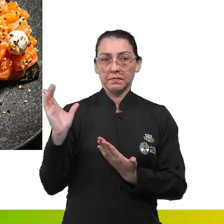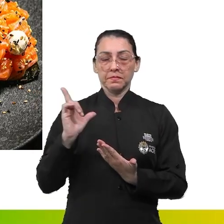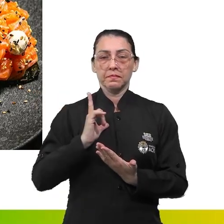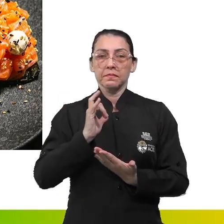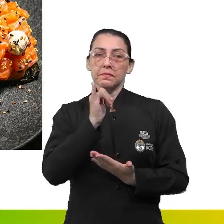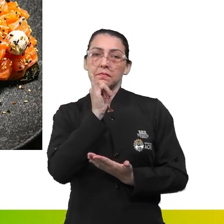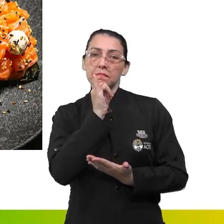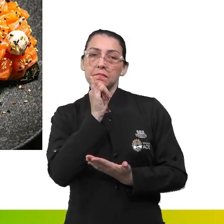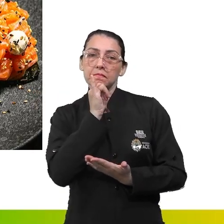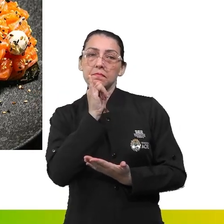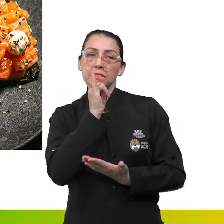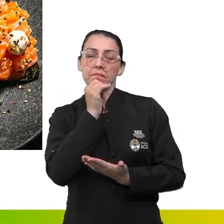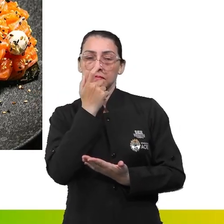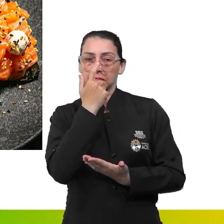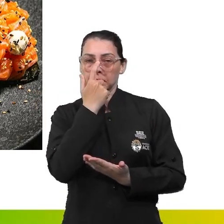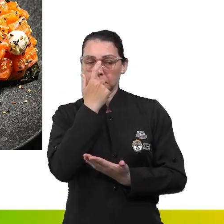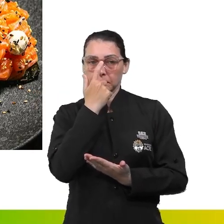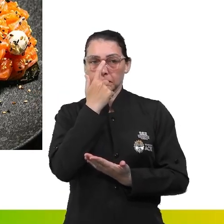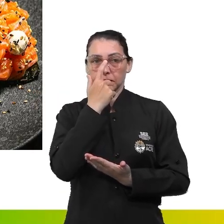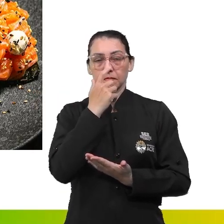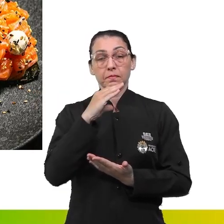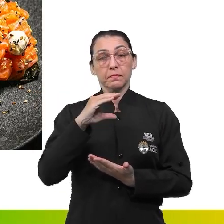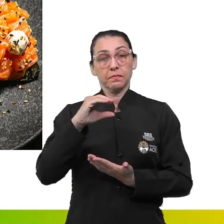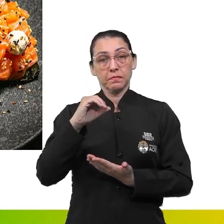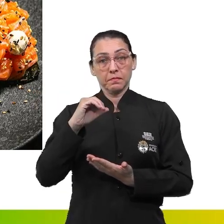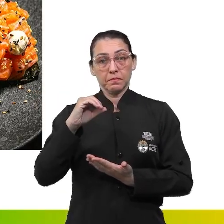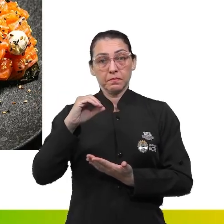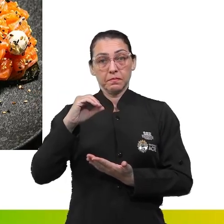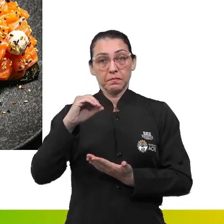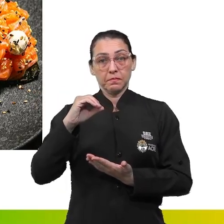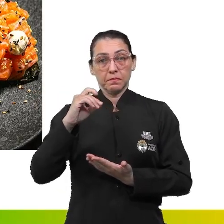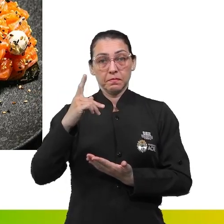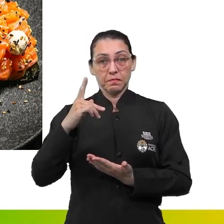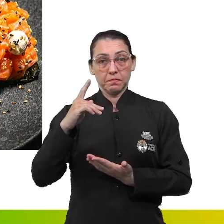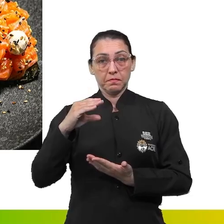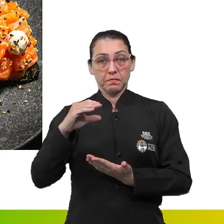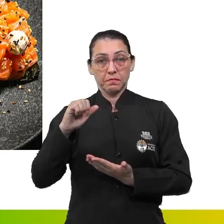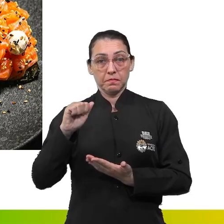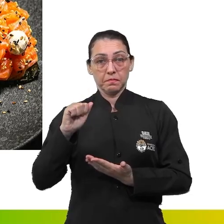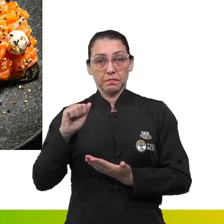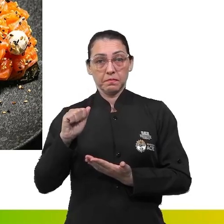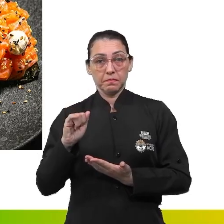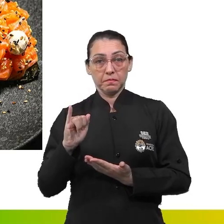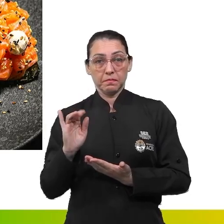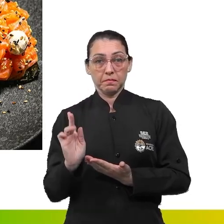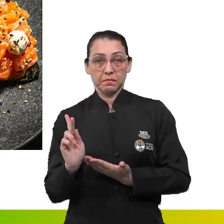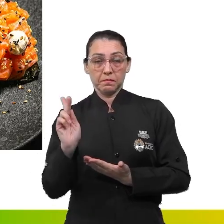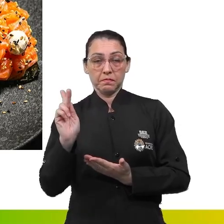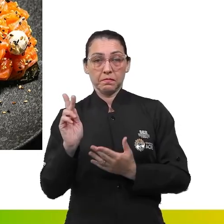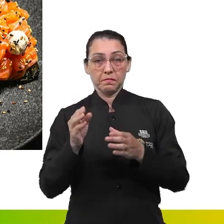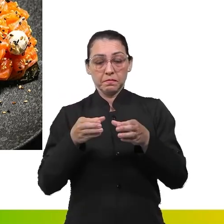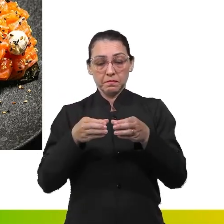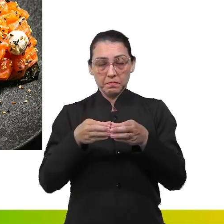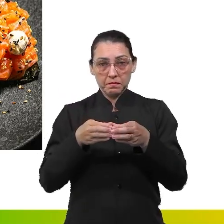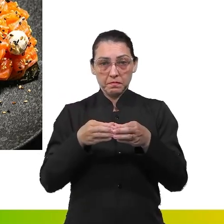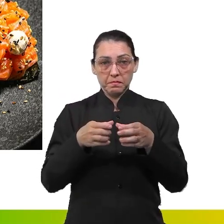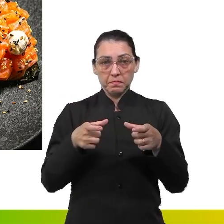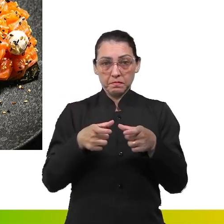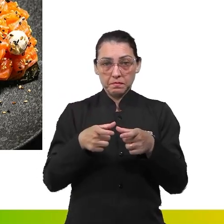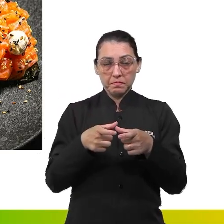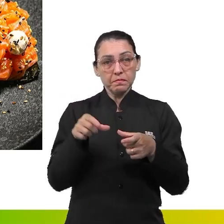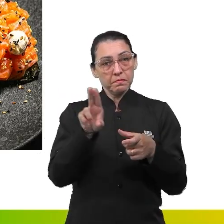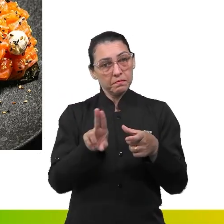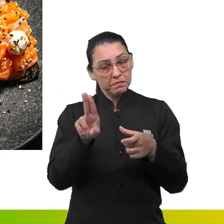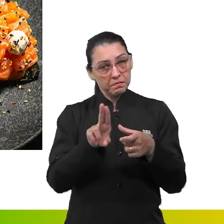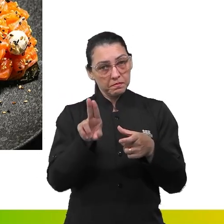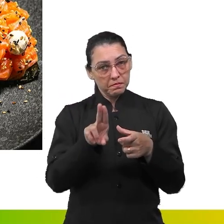um exemplo muito bom. Nós temos o cupcake, né, que é aquele bolinho pequeno. As pessoas utilizam